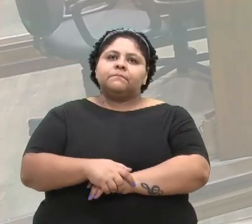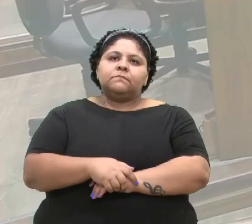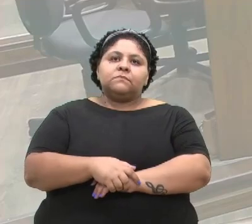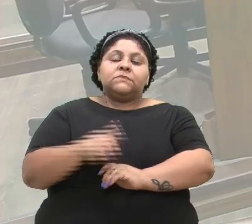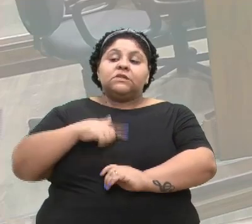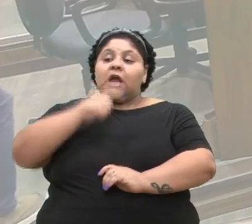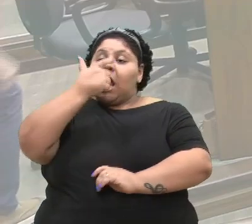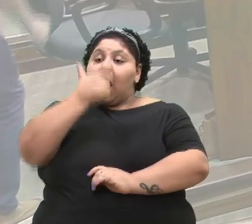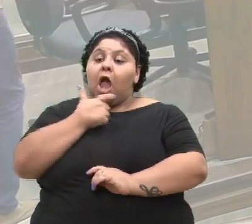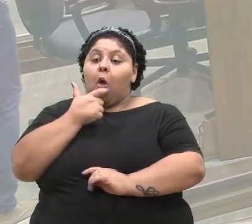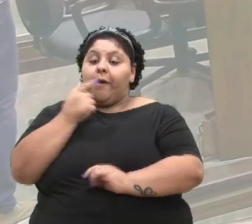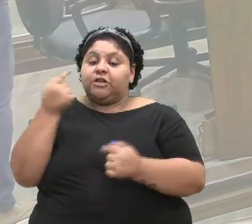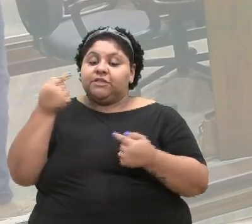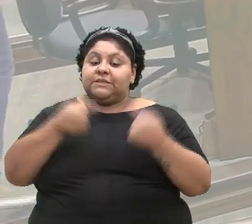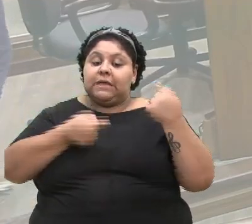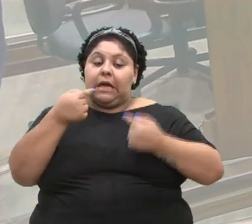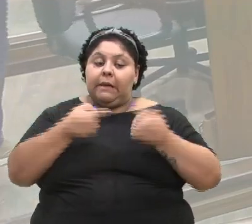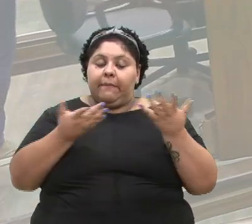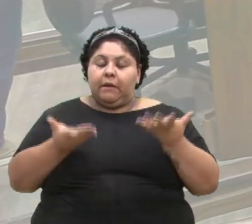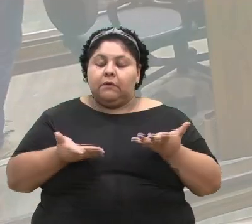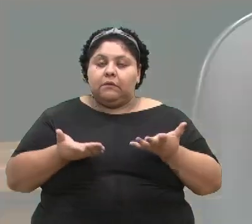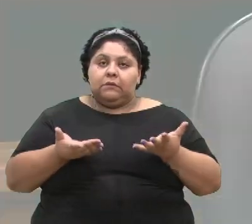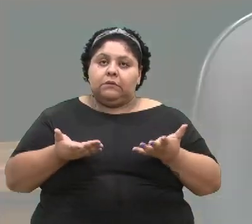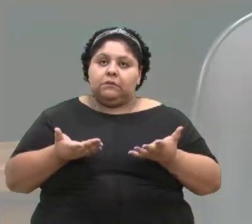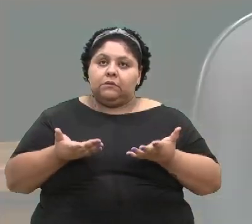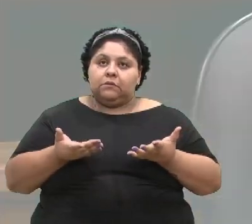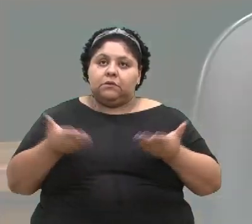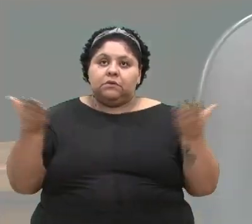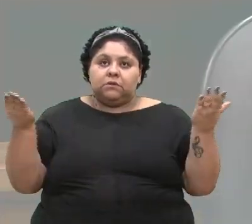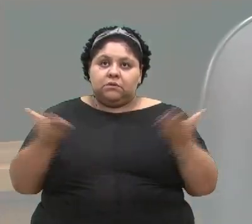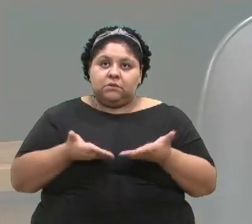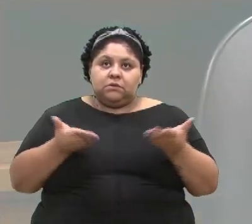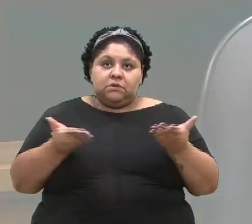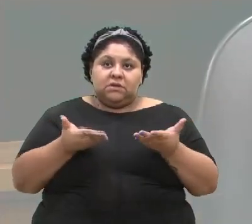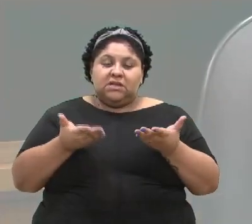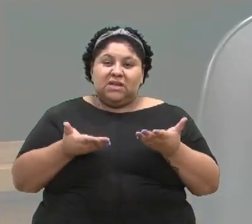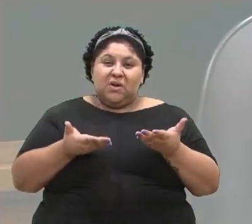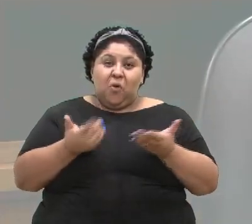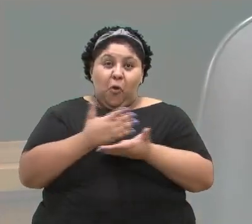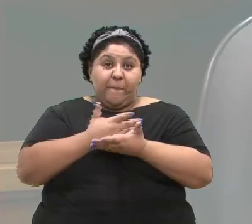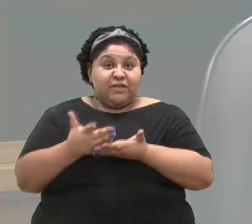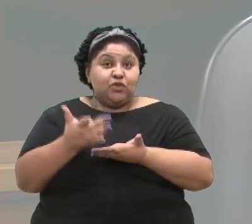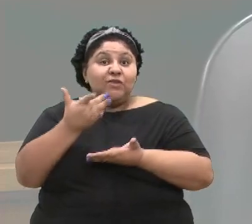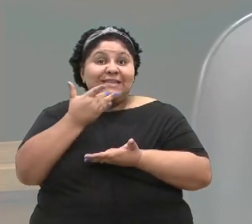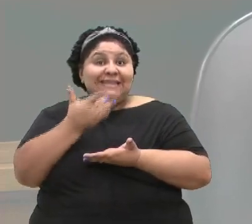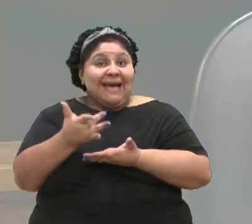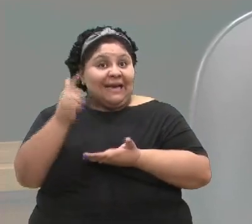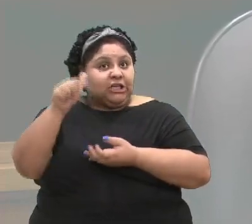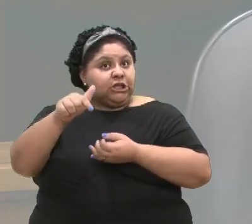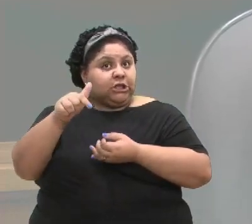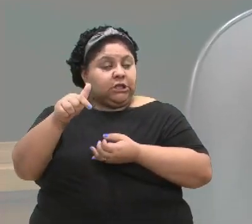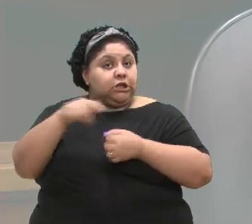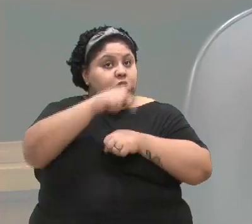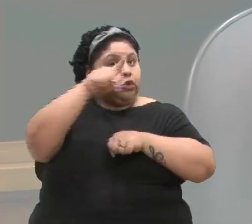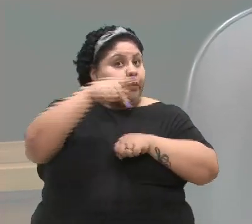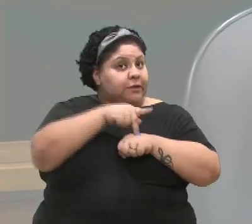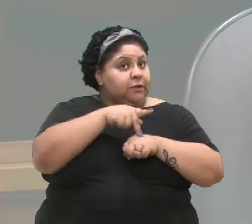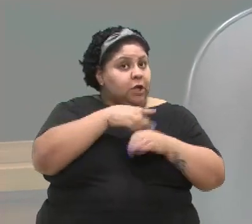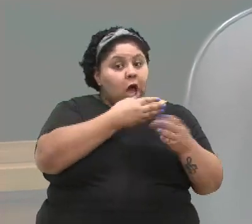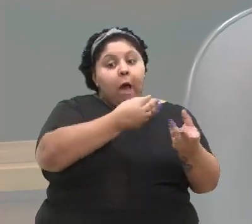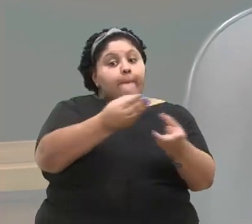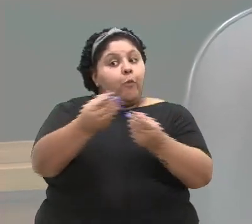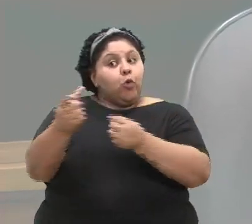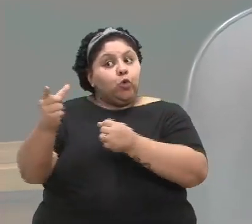acho que esse debate, ele já vem tarde no país, né? Faz muito tempo que países do